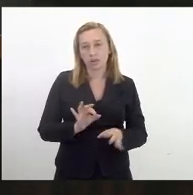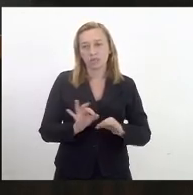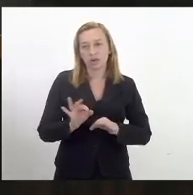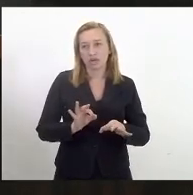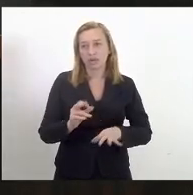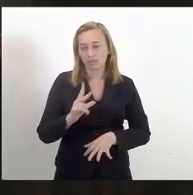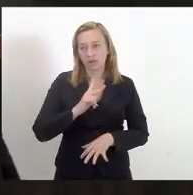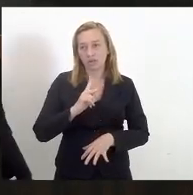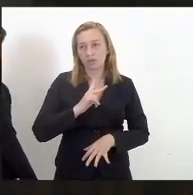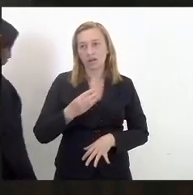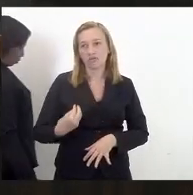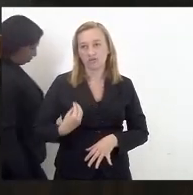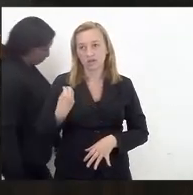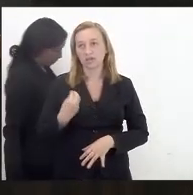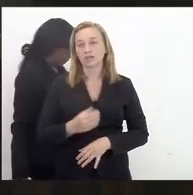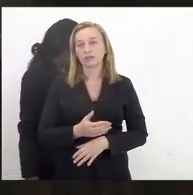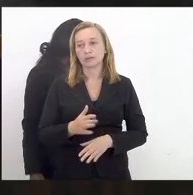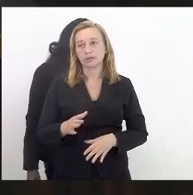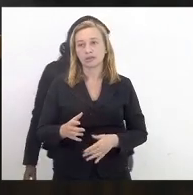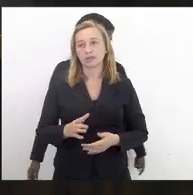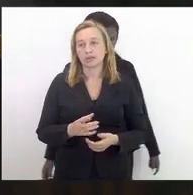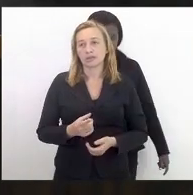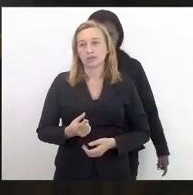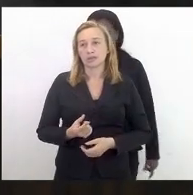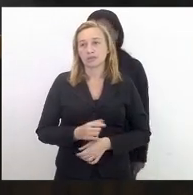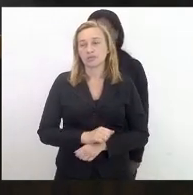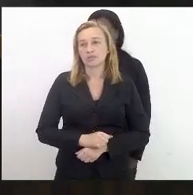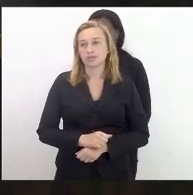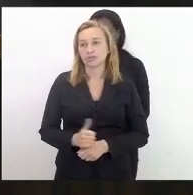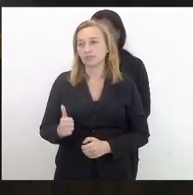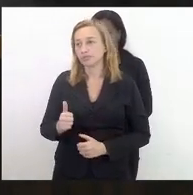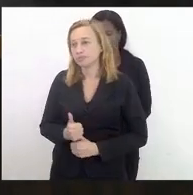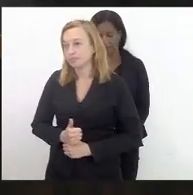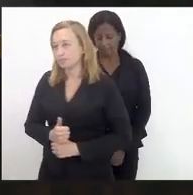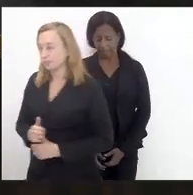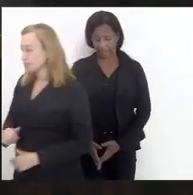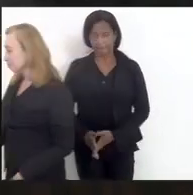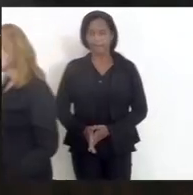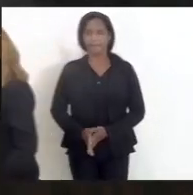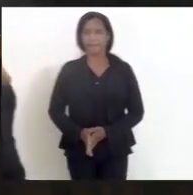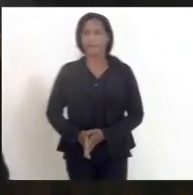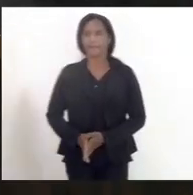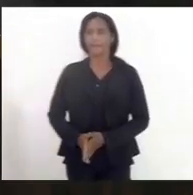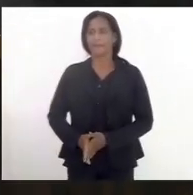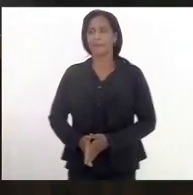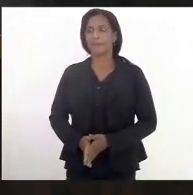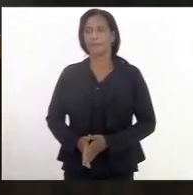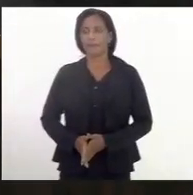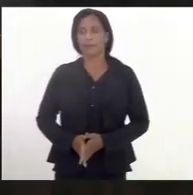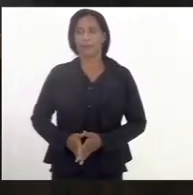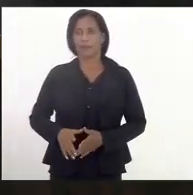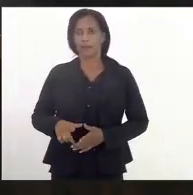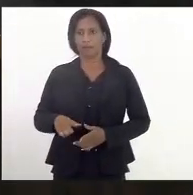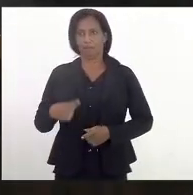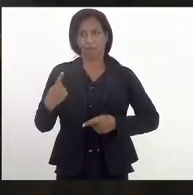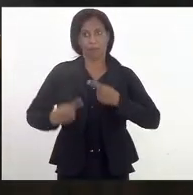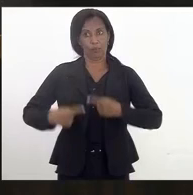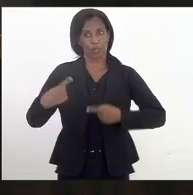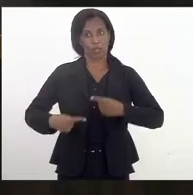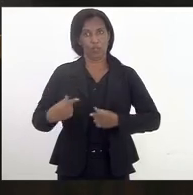pessoal de independência financeira e na política eu perdi patrimônio no leque